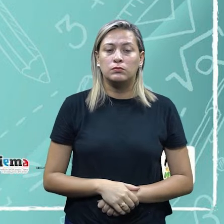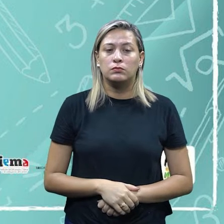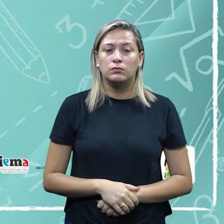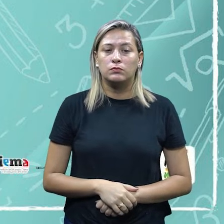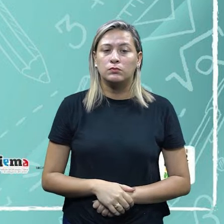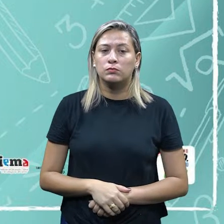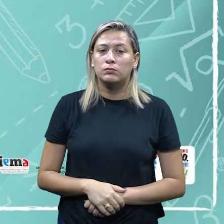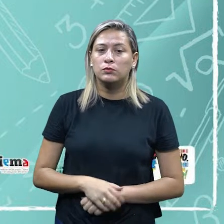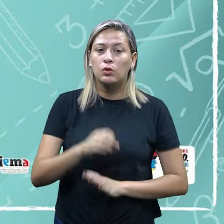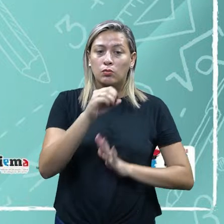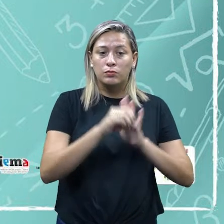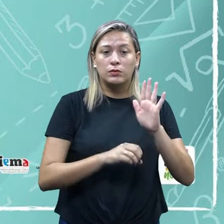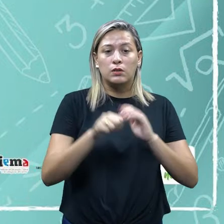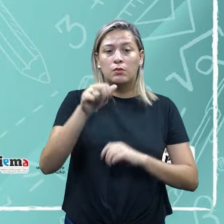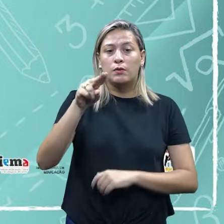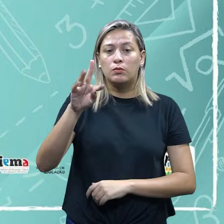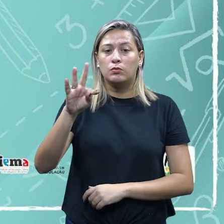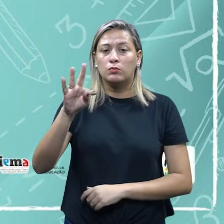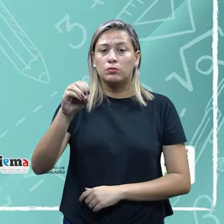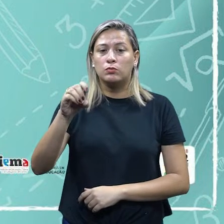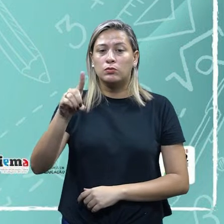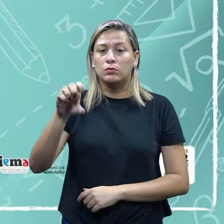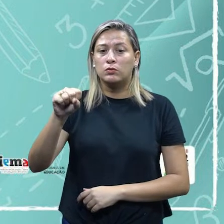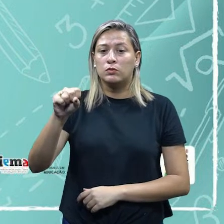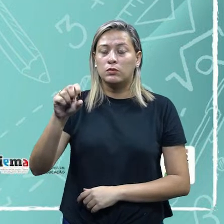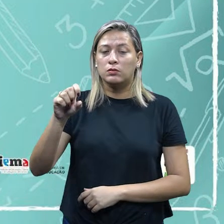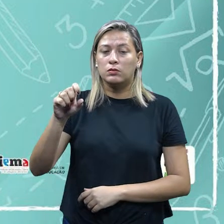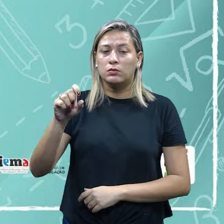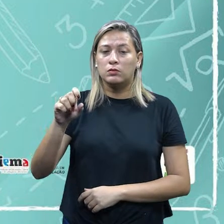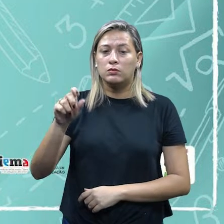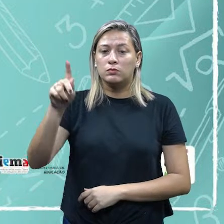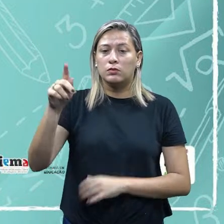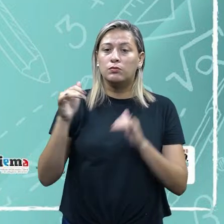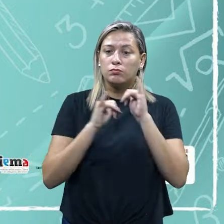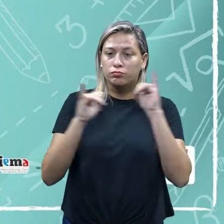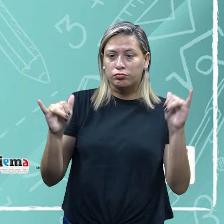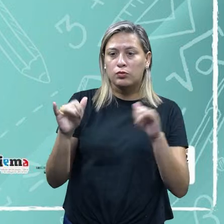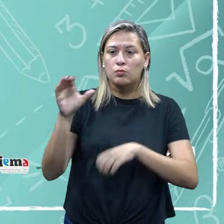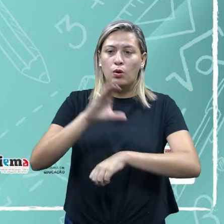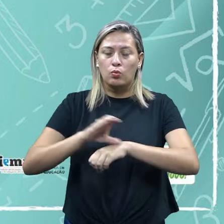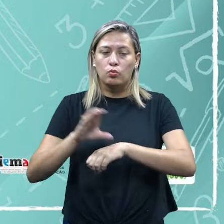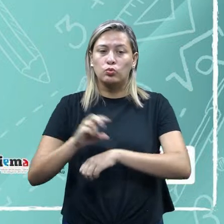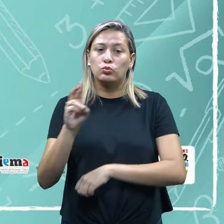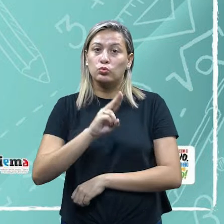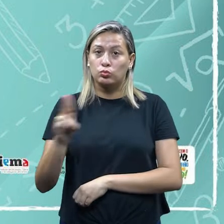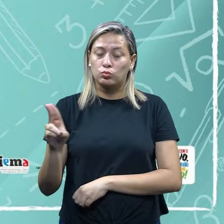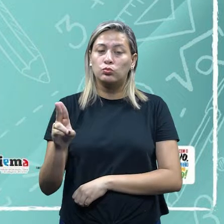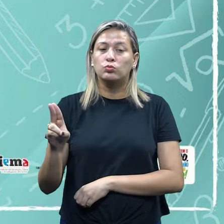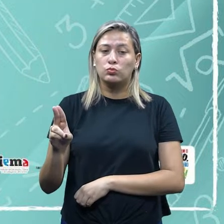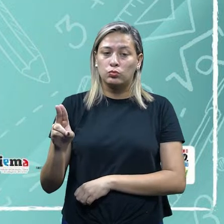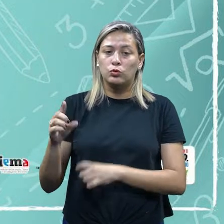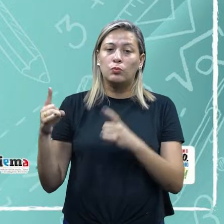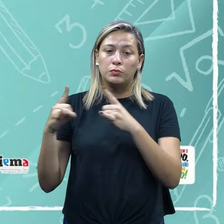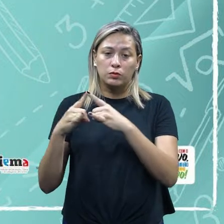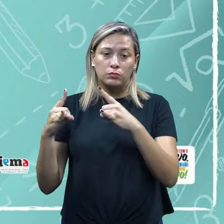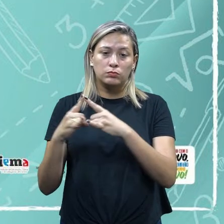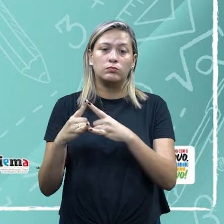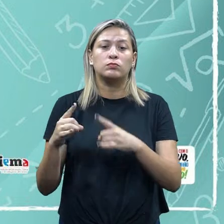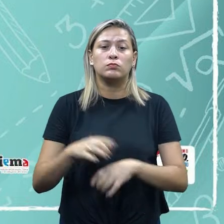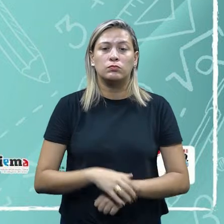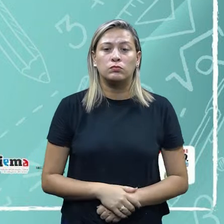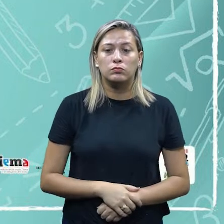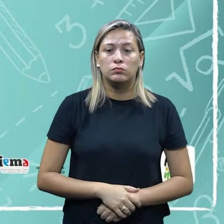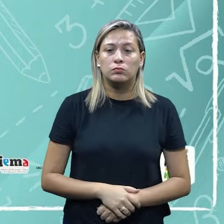o AutoCAD. Informar os dados como o curso e nome da instituição no qual o aluno está devidamente matriculado e fazer